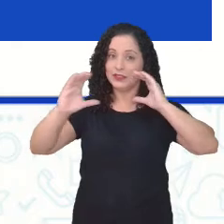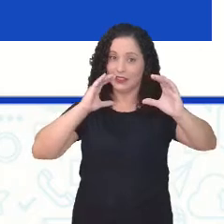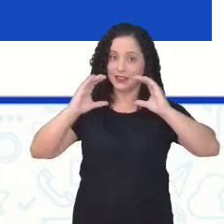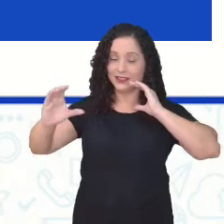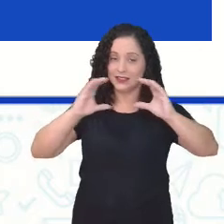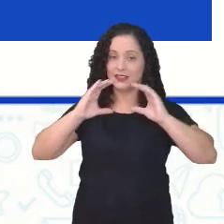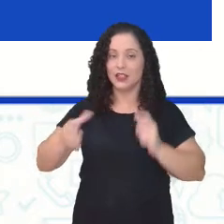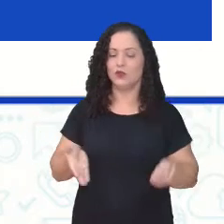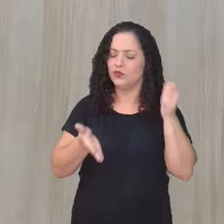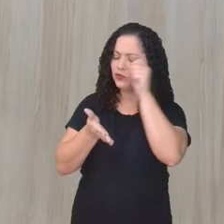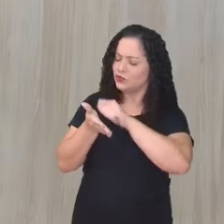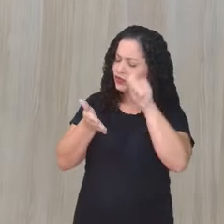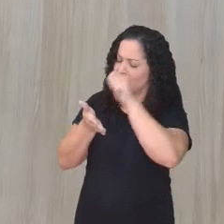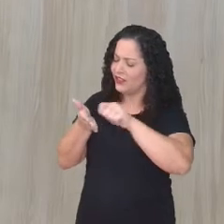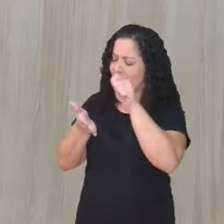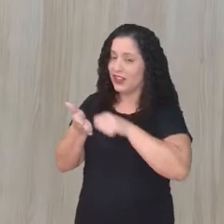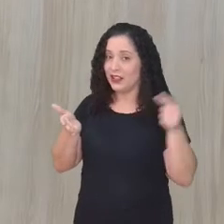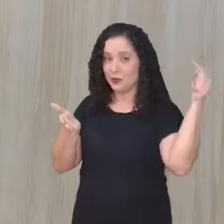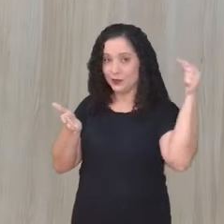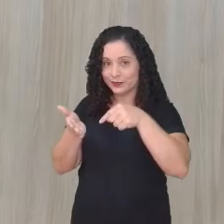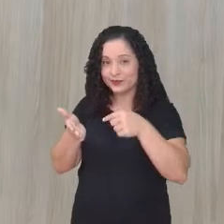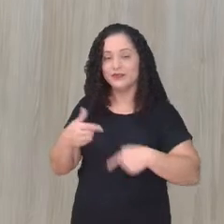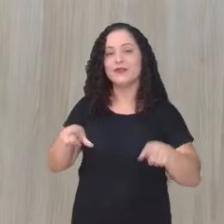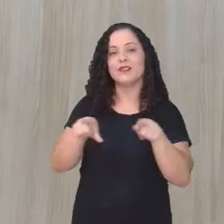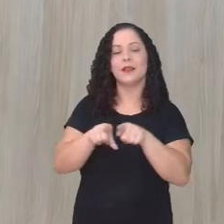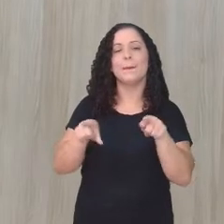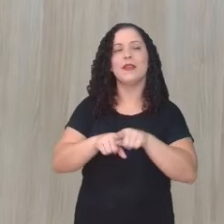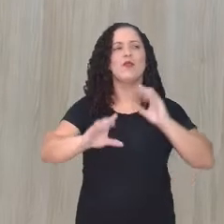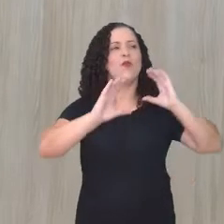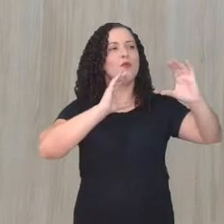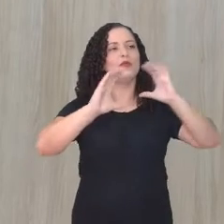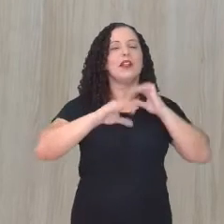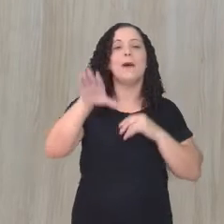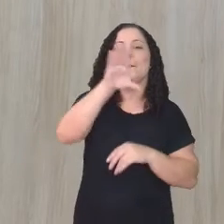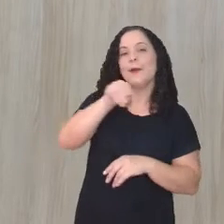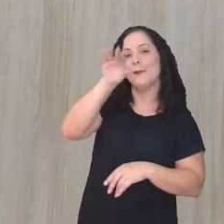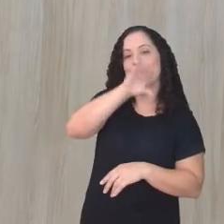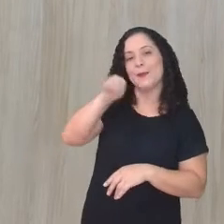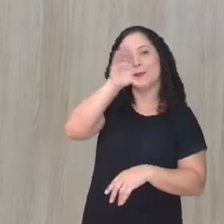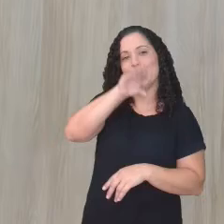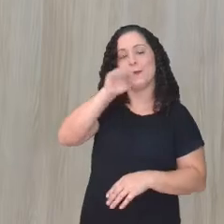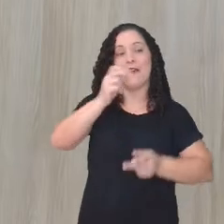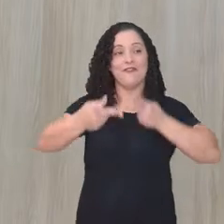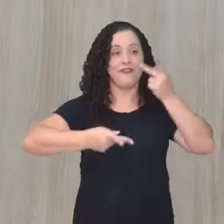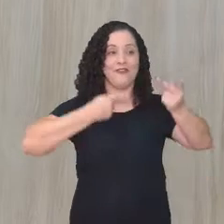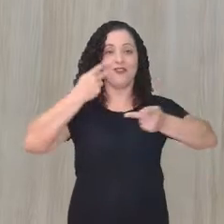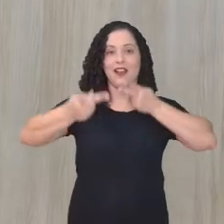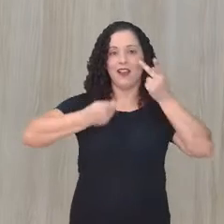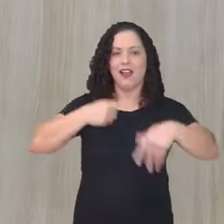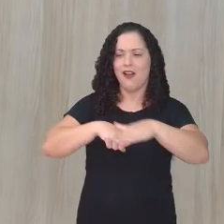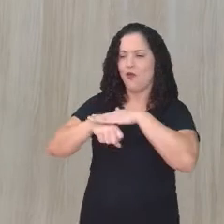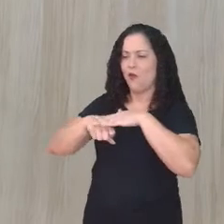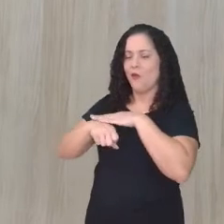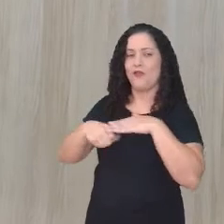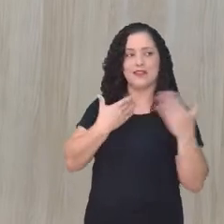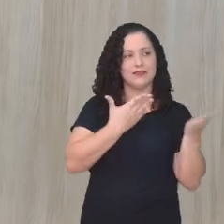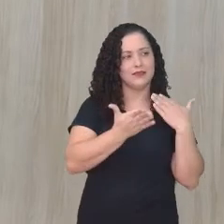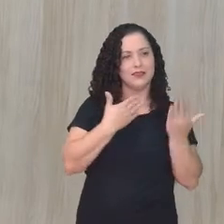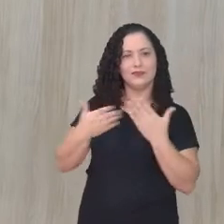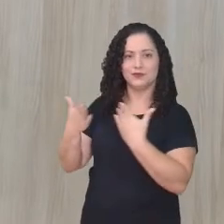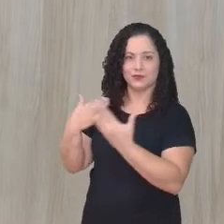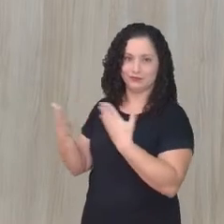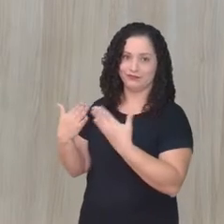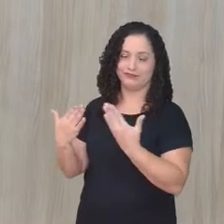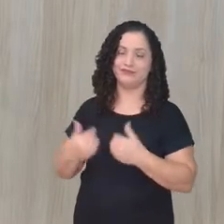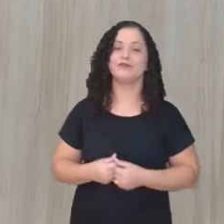comunicamos escrevendo, nos comunicamos também falando, não é, oralmente, conversando com o outro, não